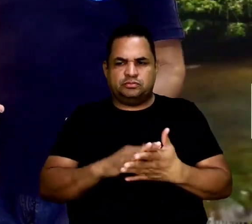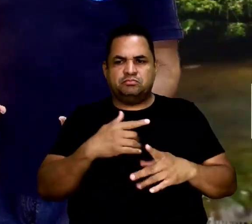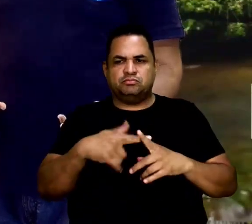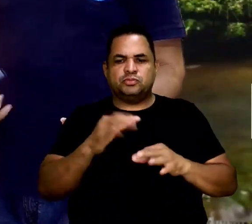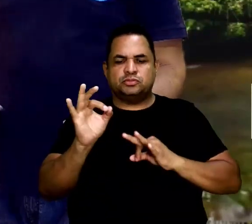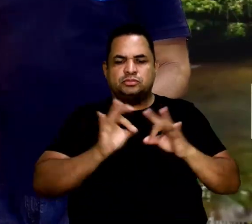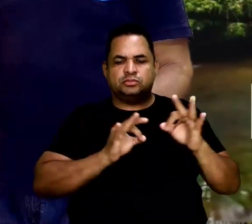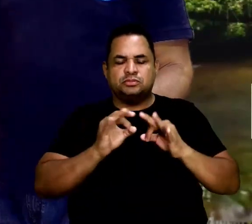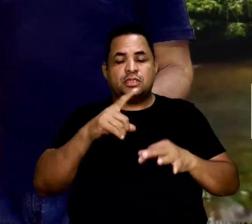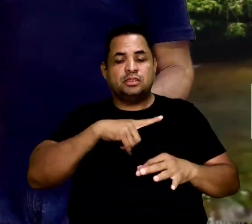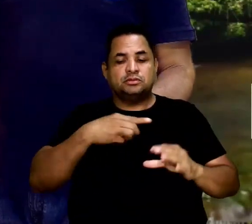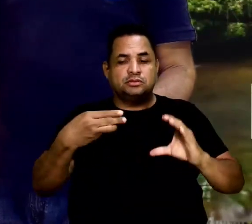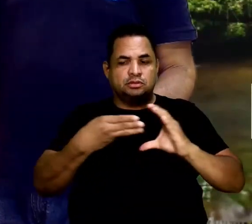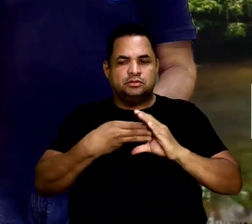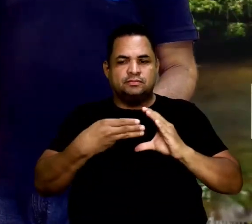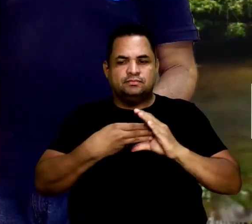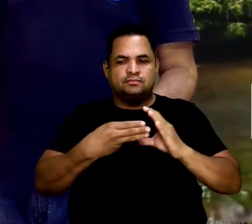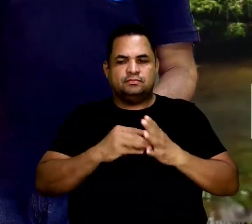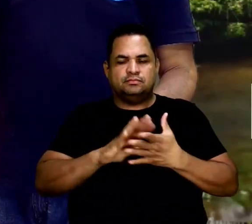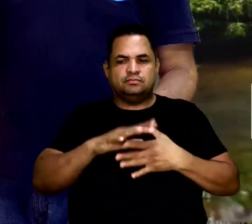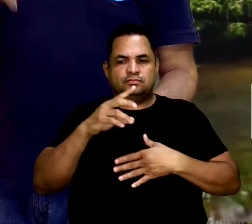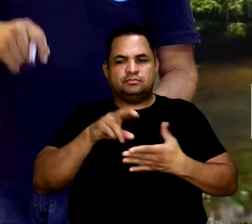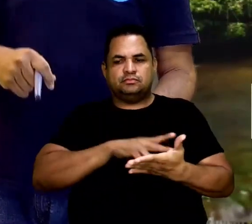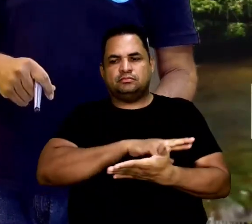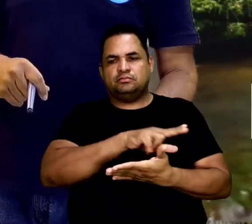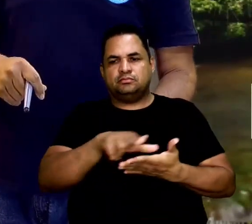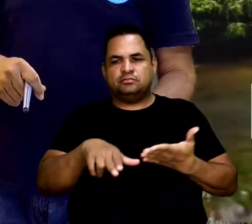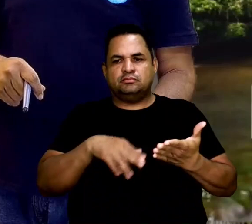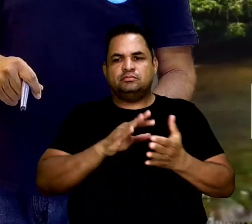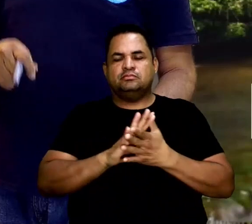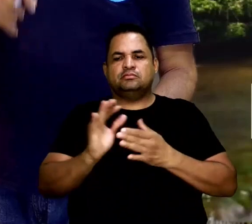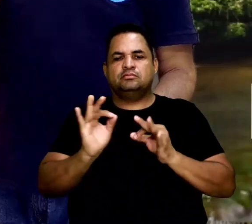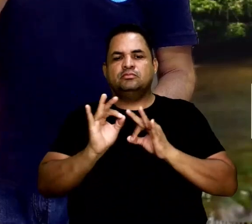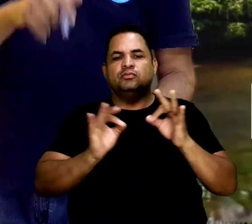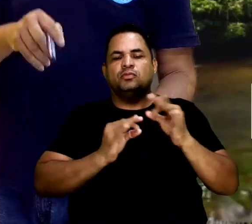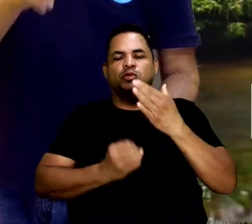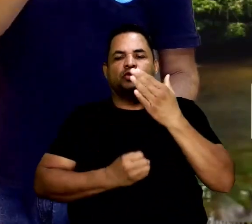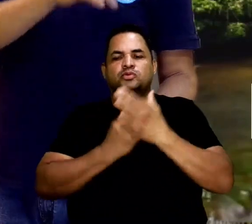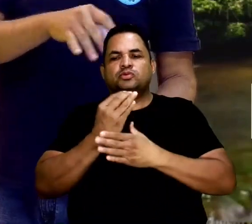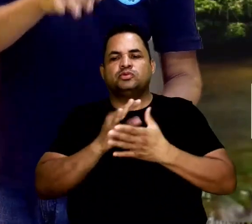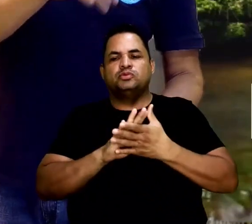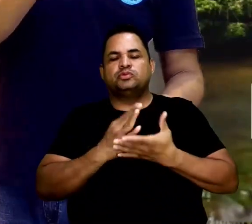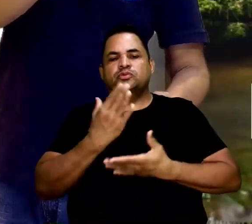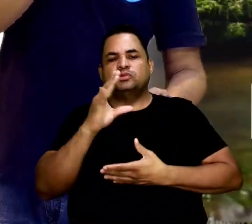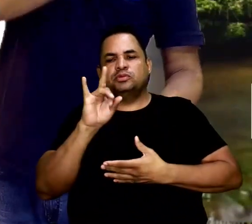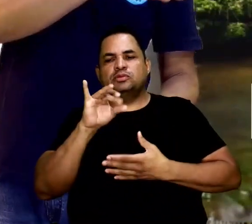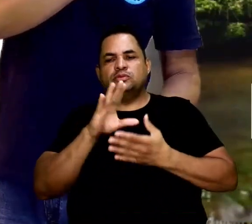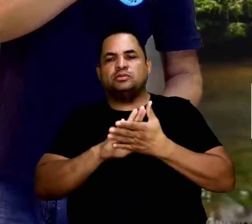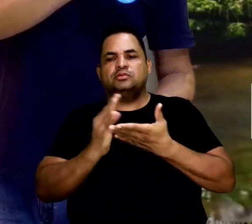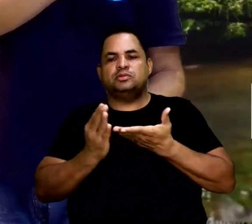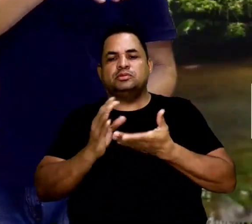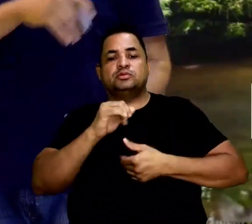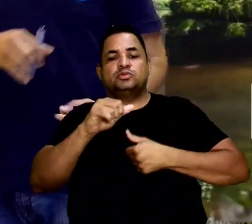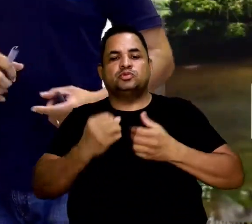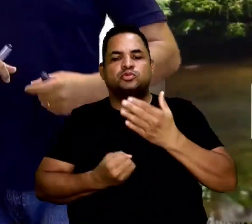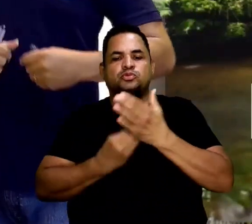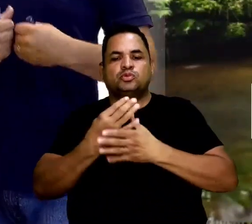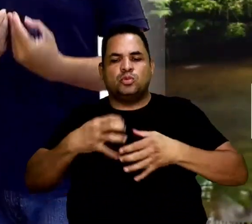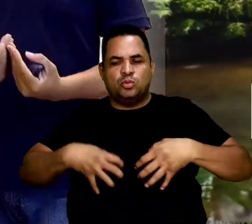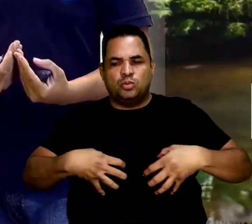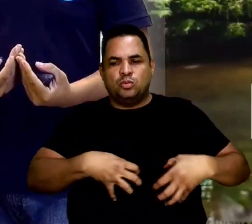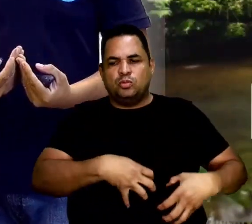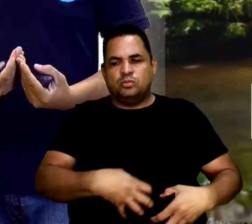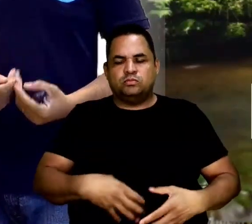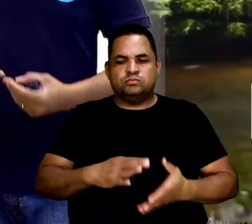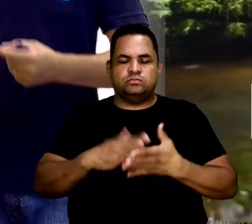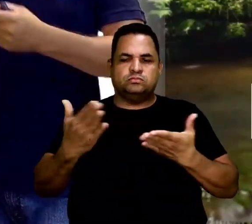formados por células, lembra? Várias células formam um tecido, vários tecidos vão formar um órgão e assim vai, não é? Então, se eles